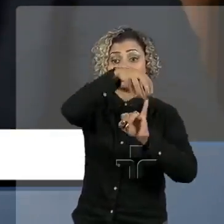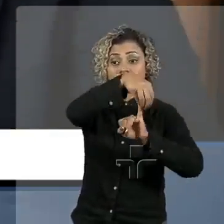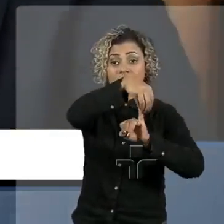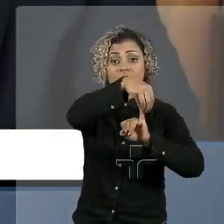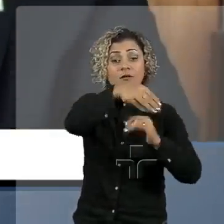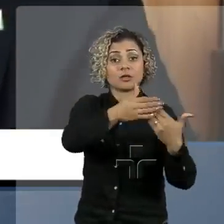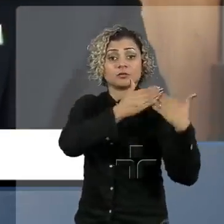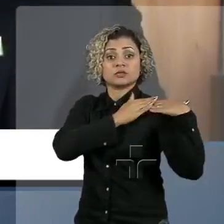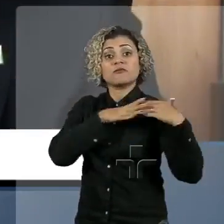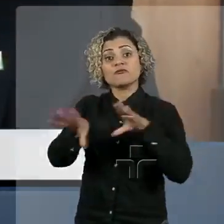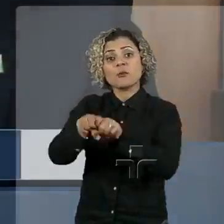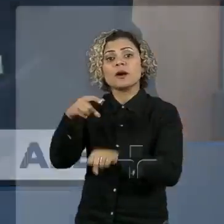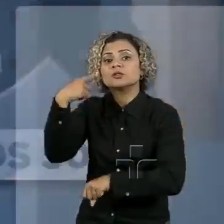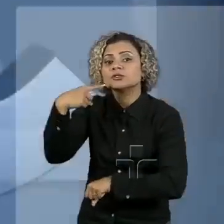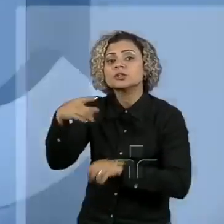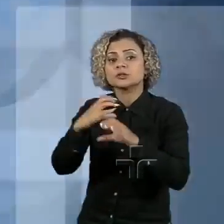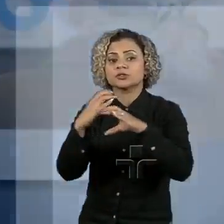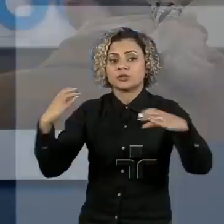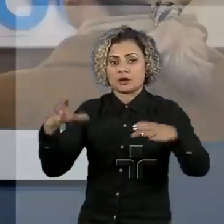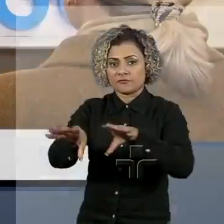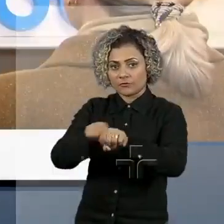em Direito e Engenharia.